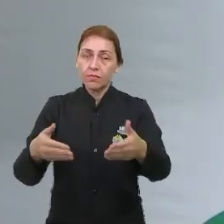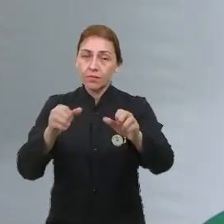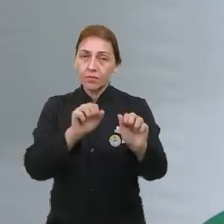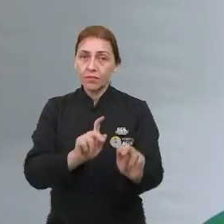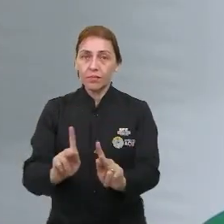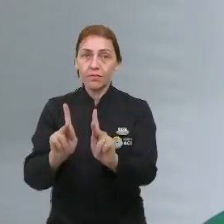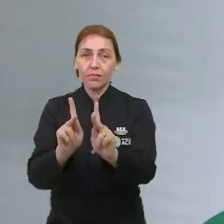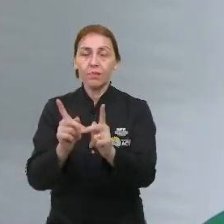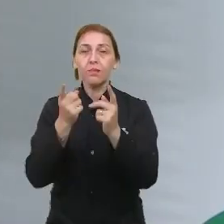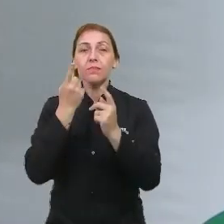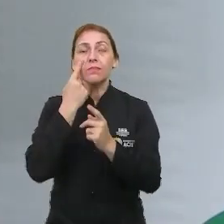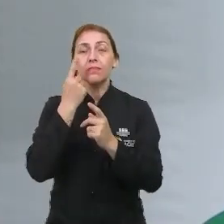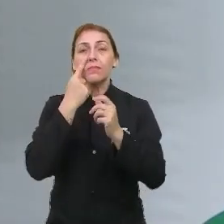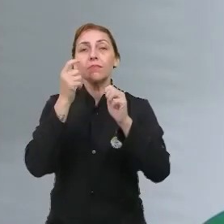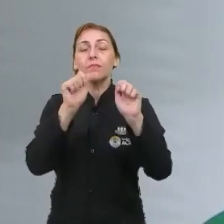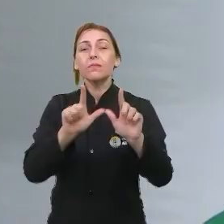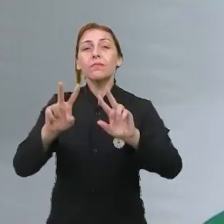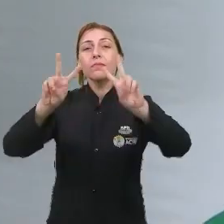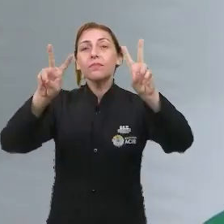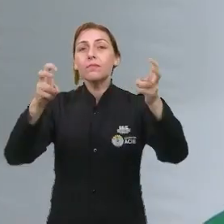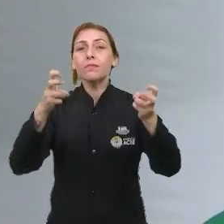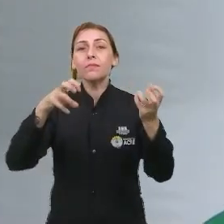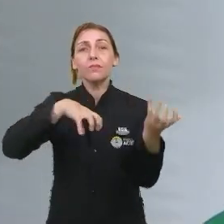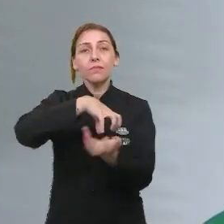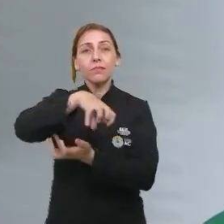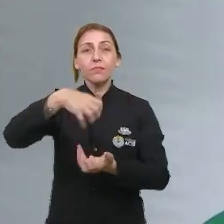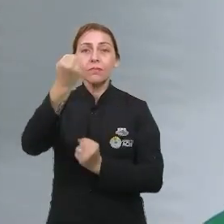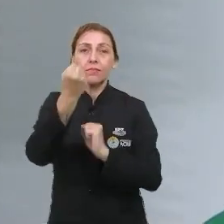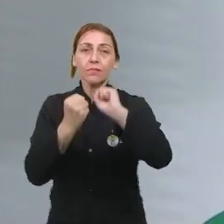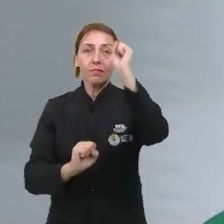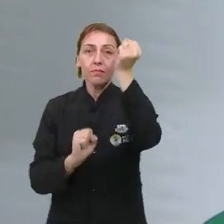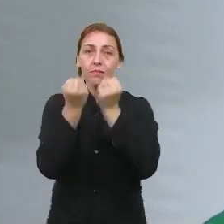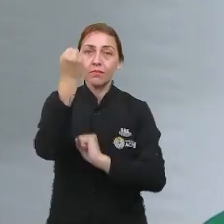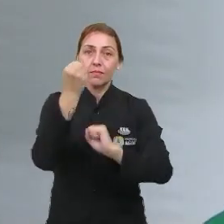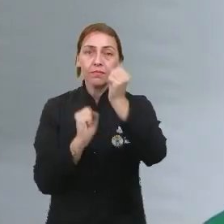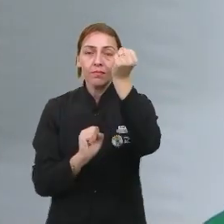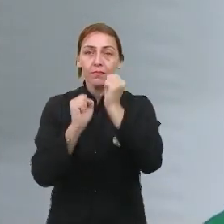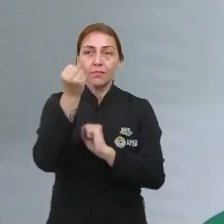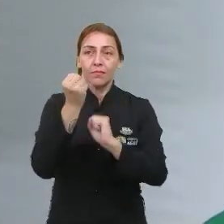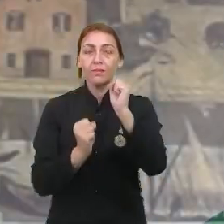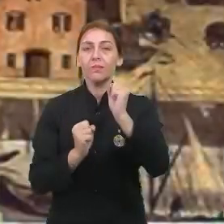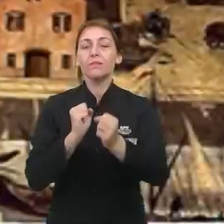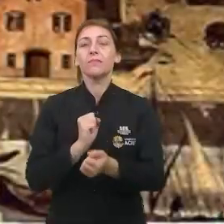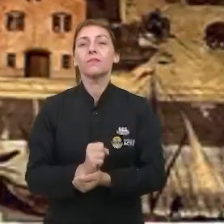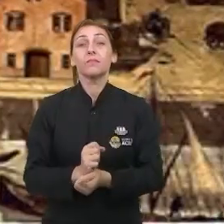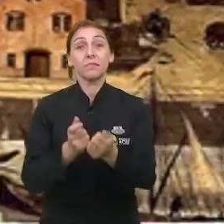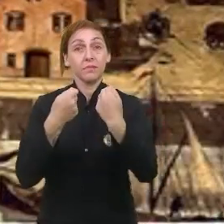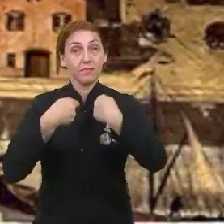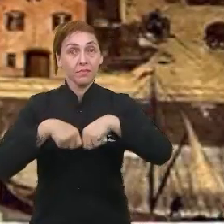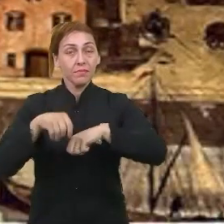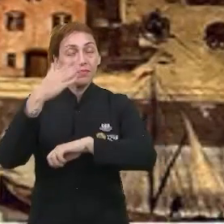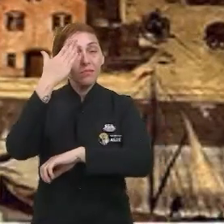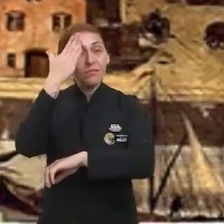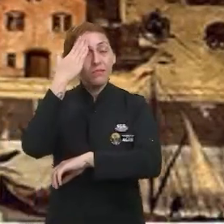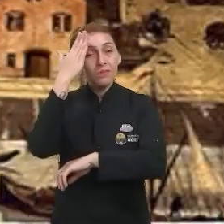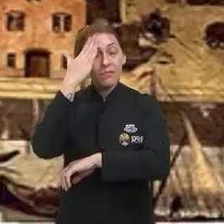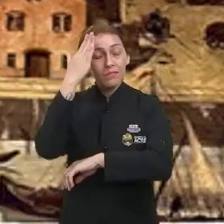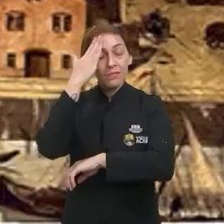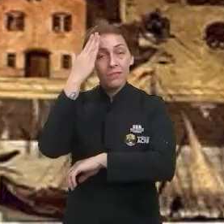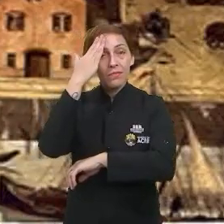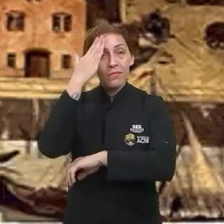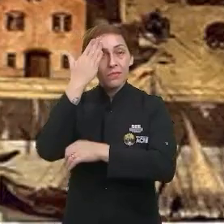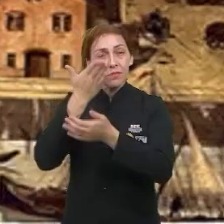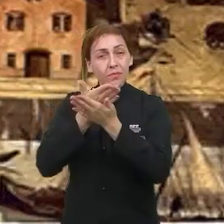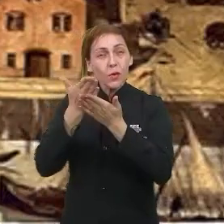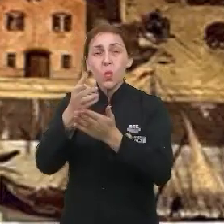ok? Olha só, o tema então é revoluções industriais e precisamos entender de cara o